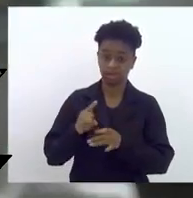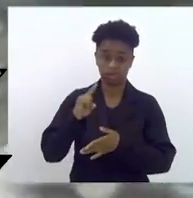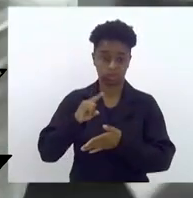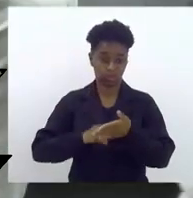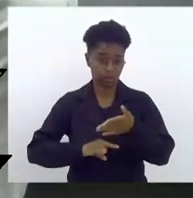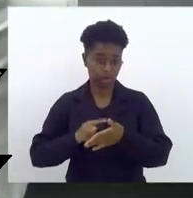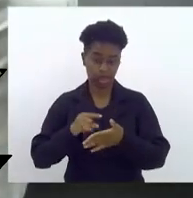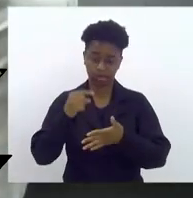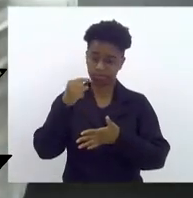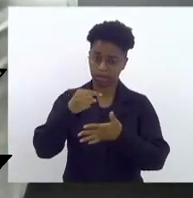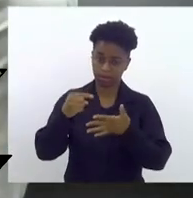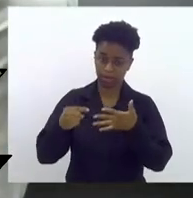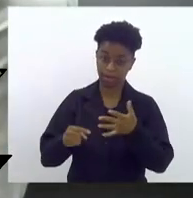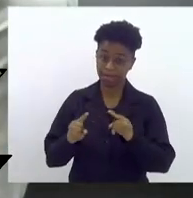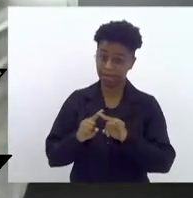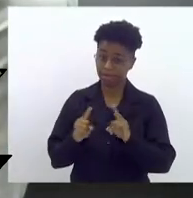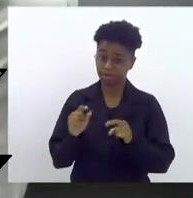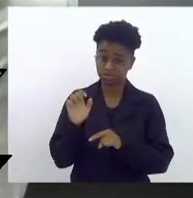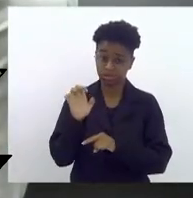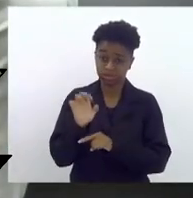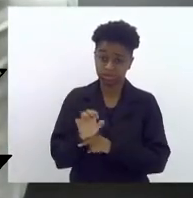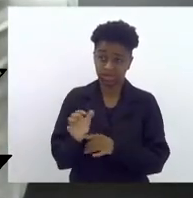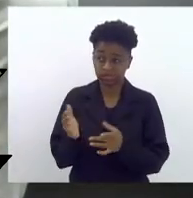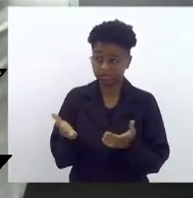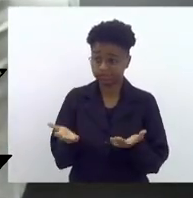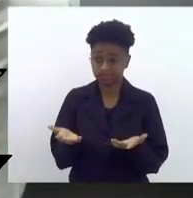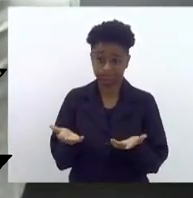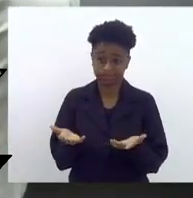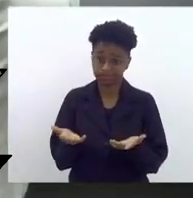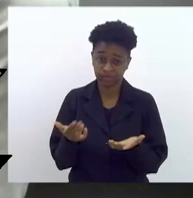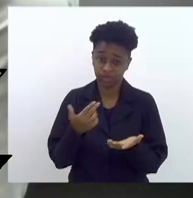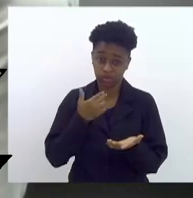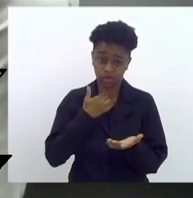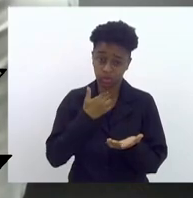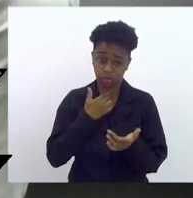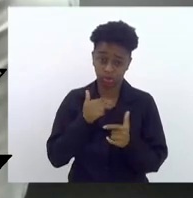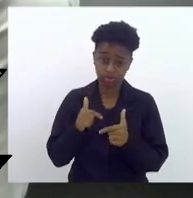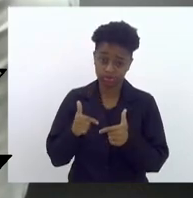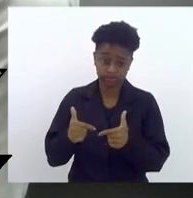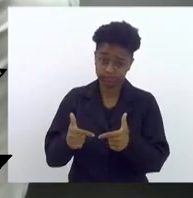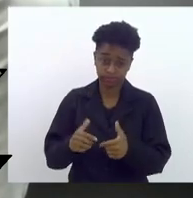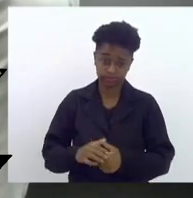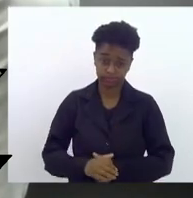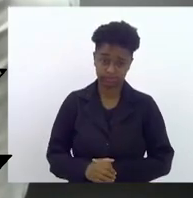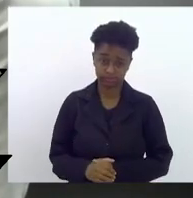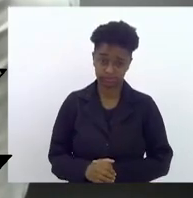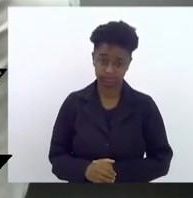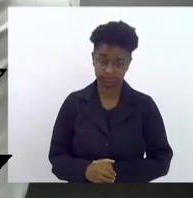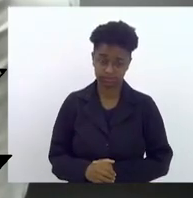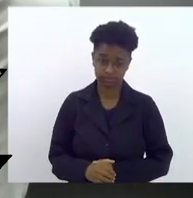etc o estado não pode entrar nisso no